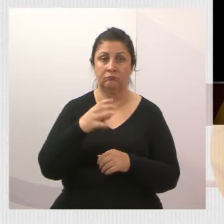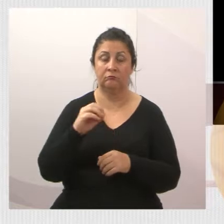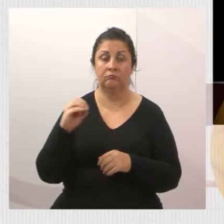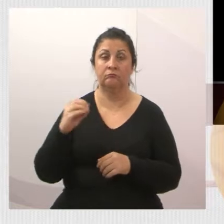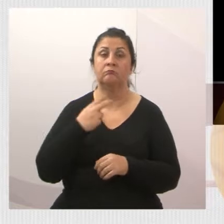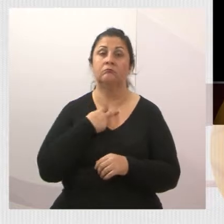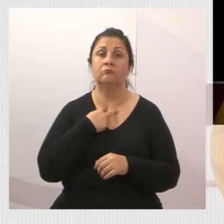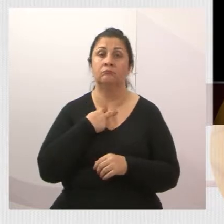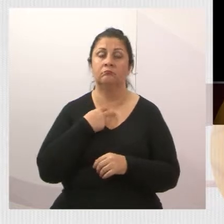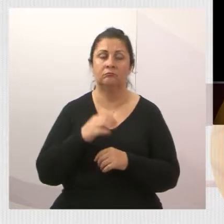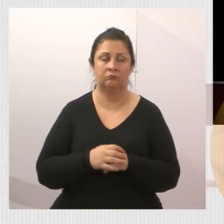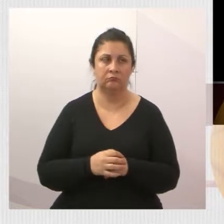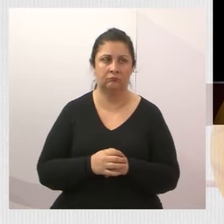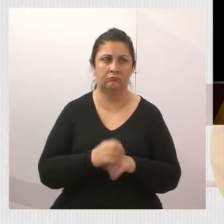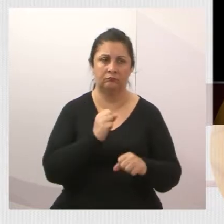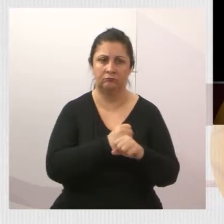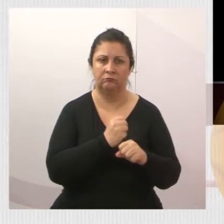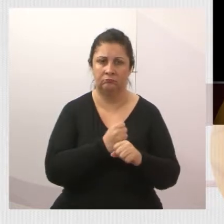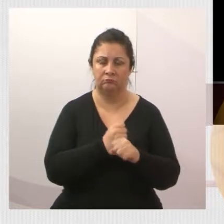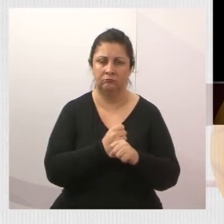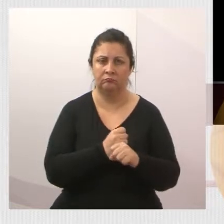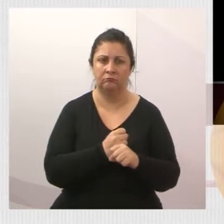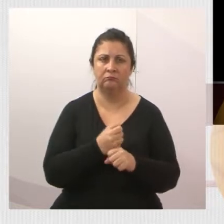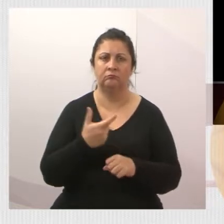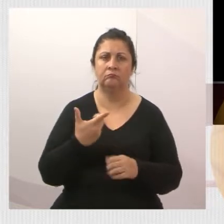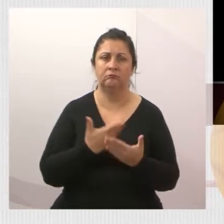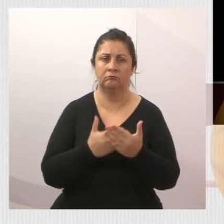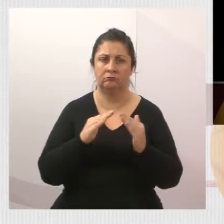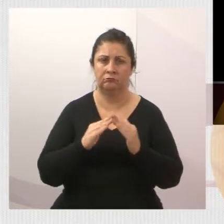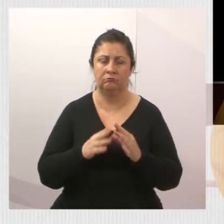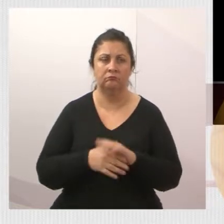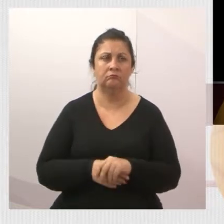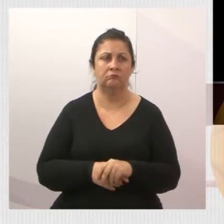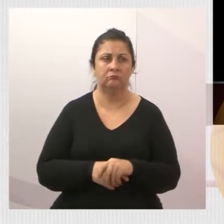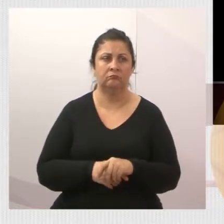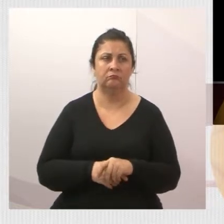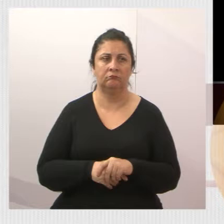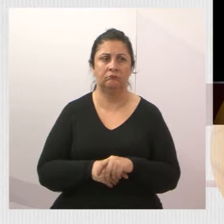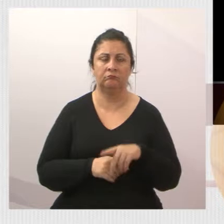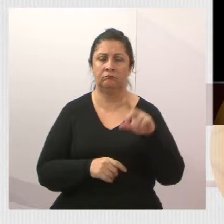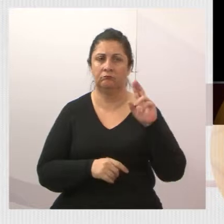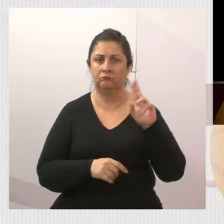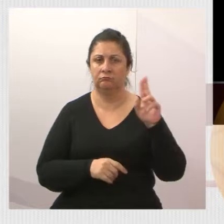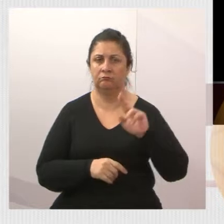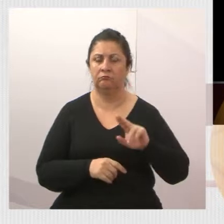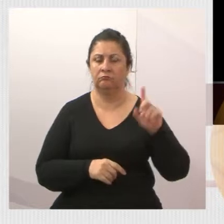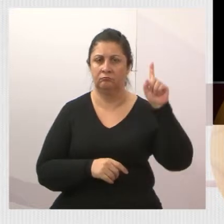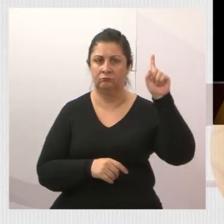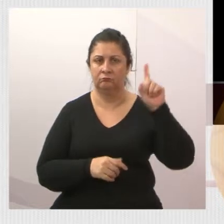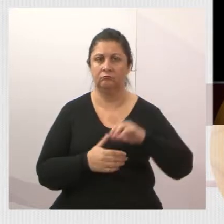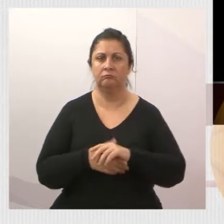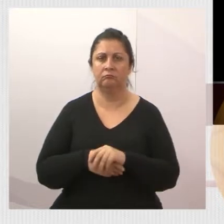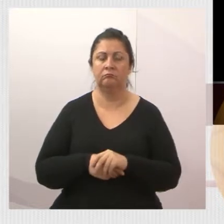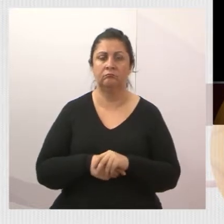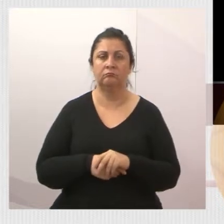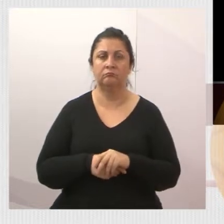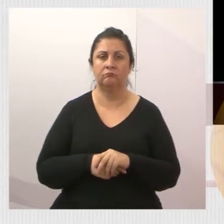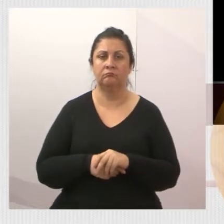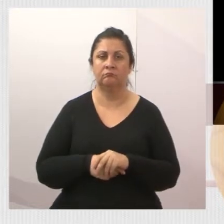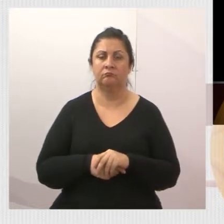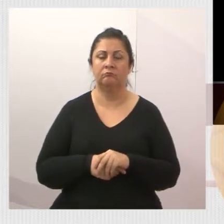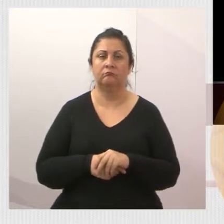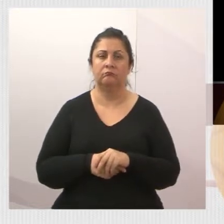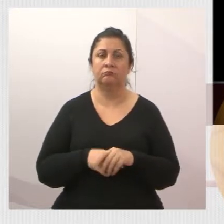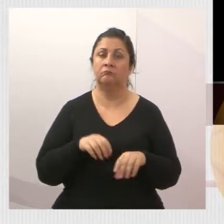vagas, a construção do Jardim Imperial, construção da EME Santo Antônio da Boa Vista e investimentos em informática e